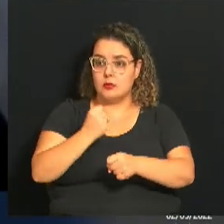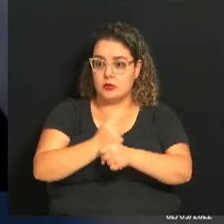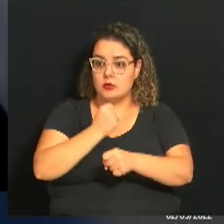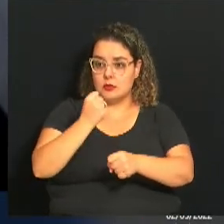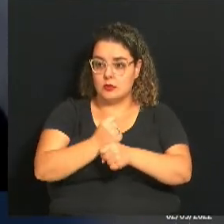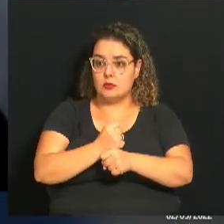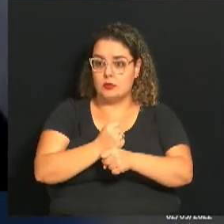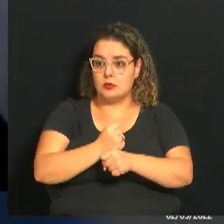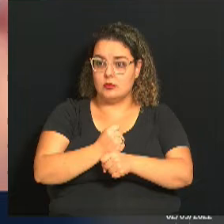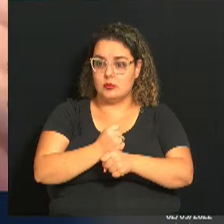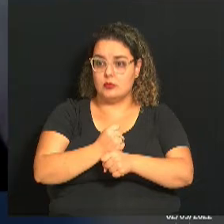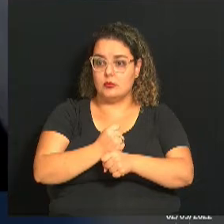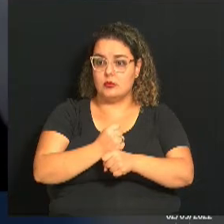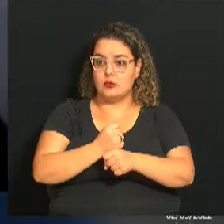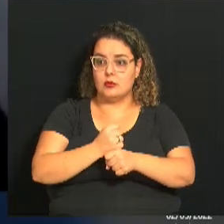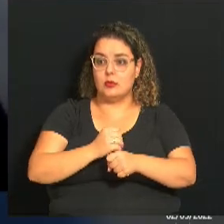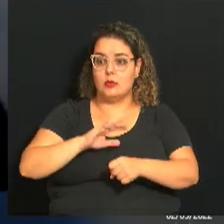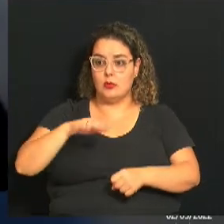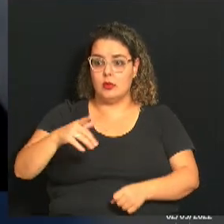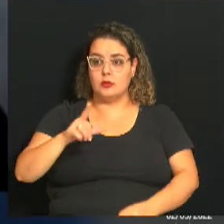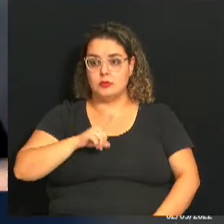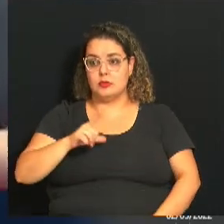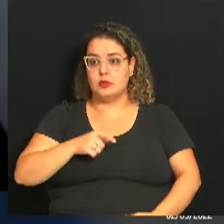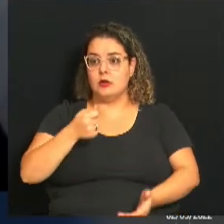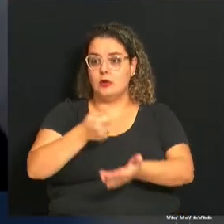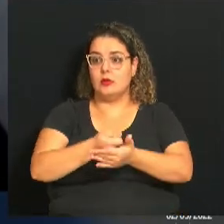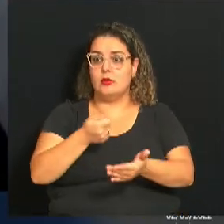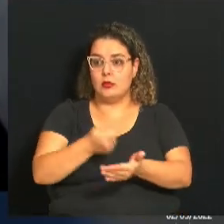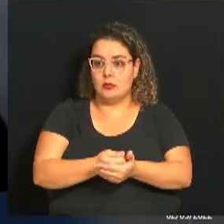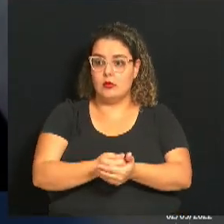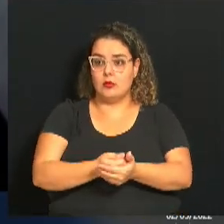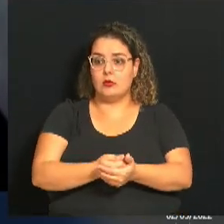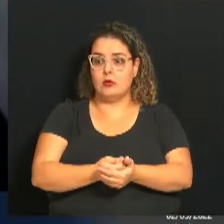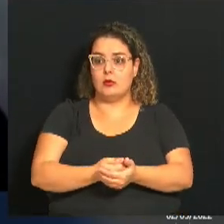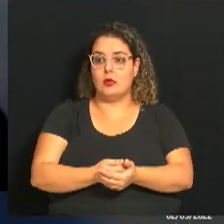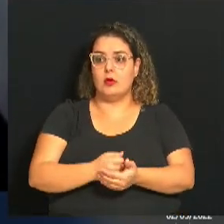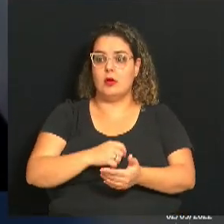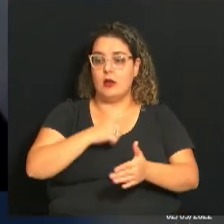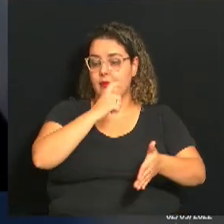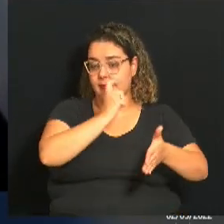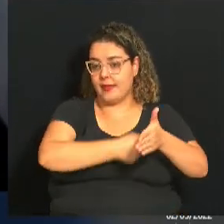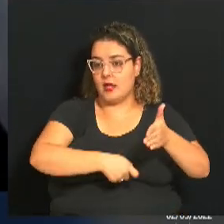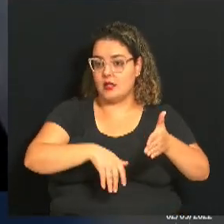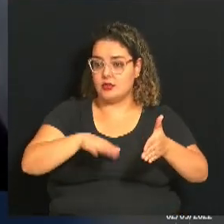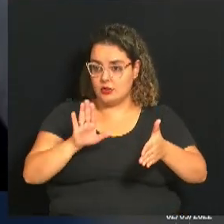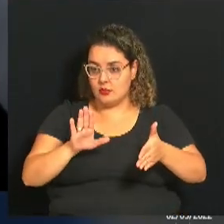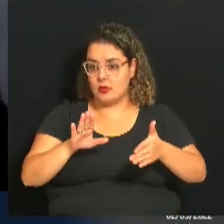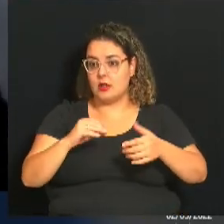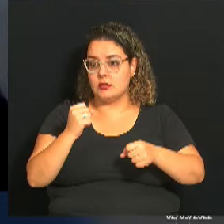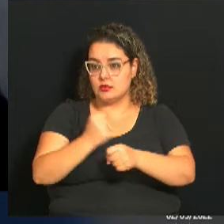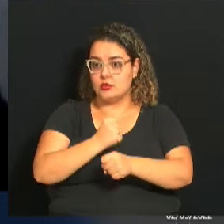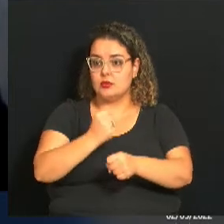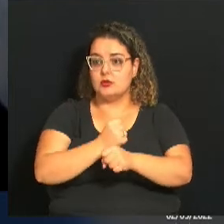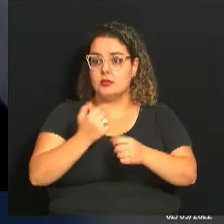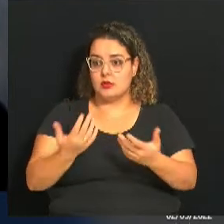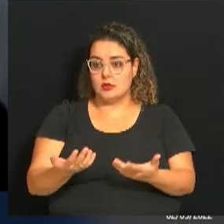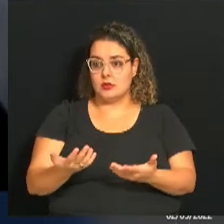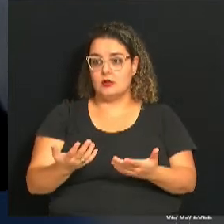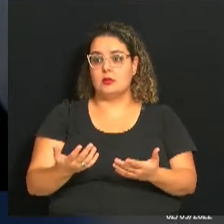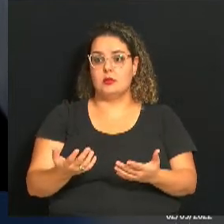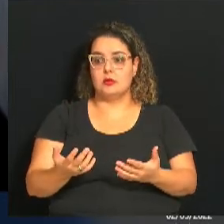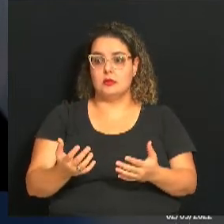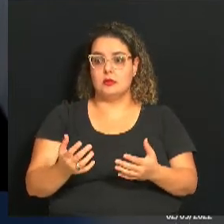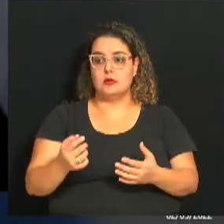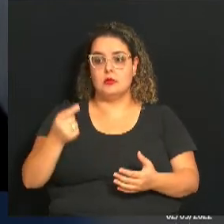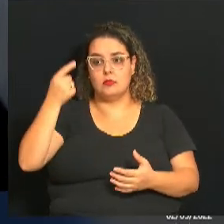no recuo, quando tem, e não cobrar taxa de recuo, não cobrar a área mais construída. Então, hoje a equipe está